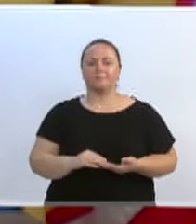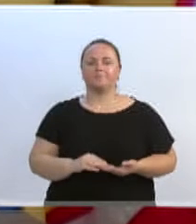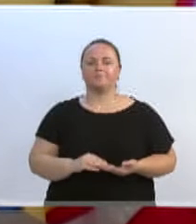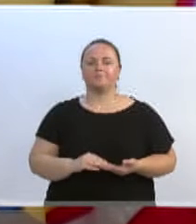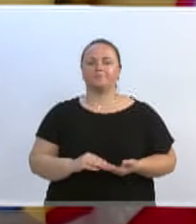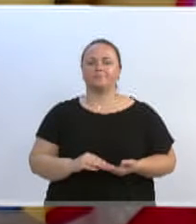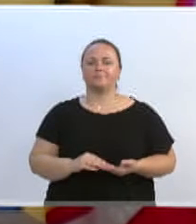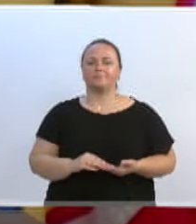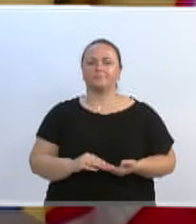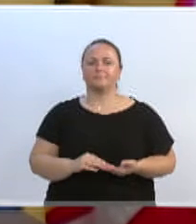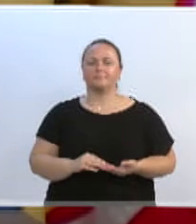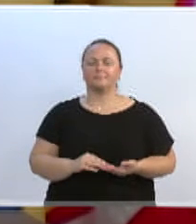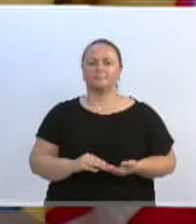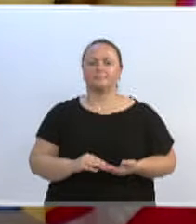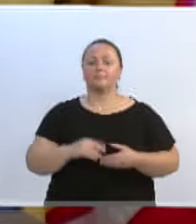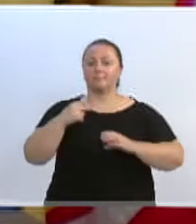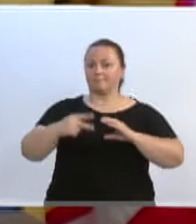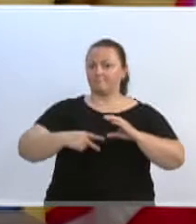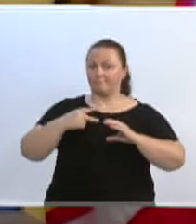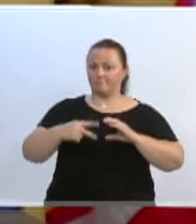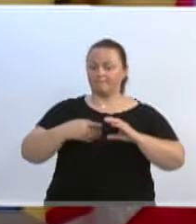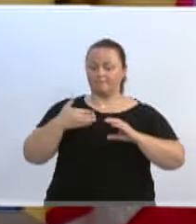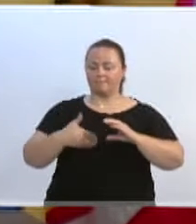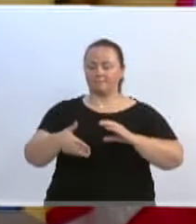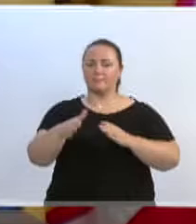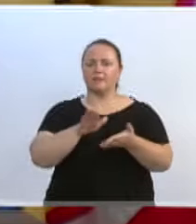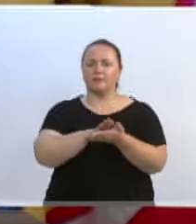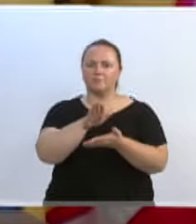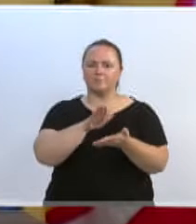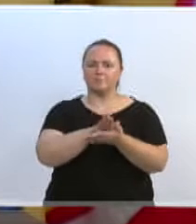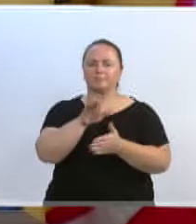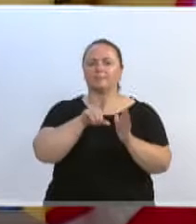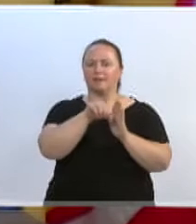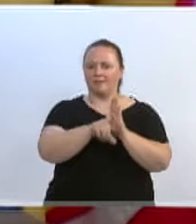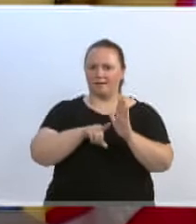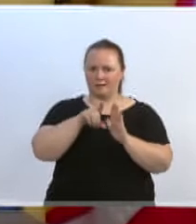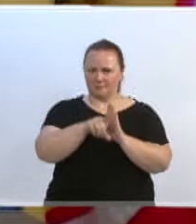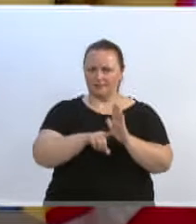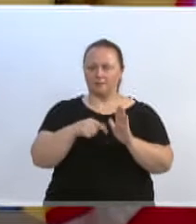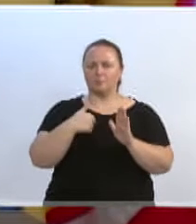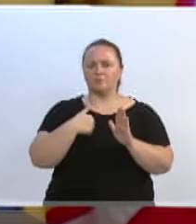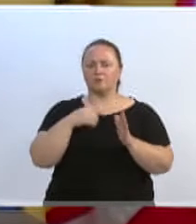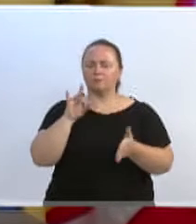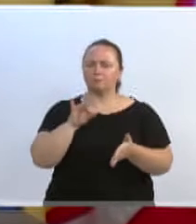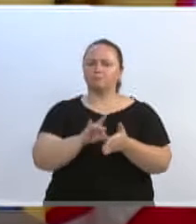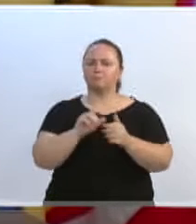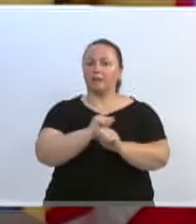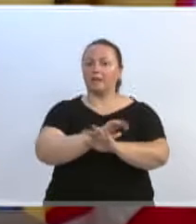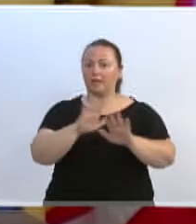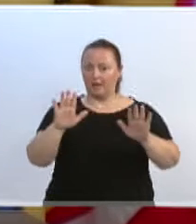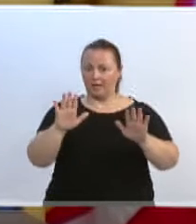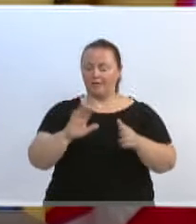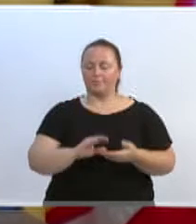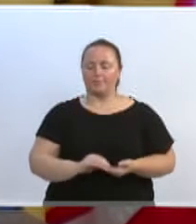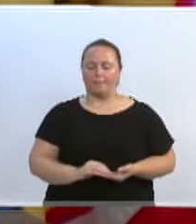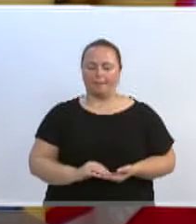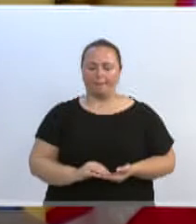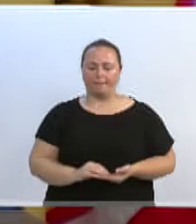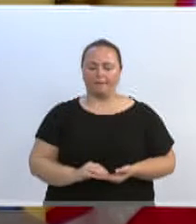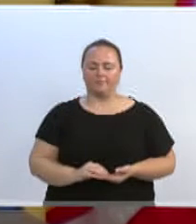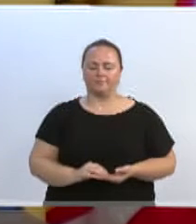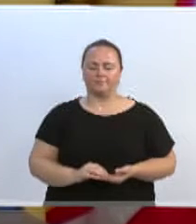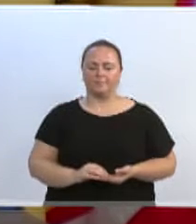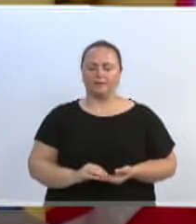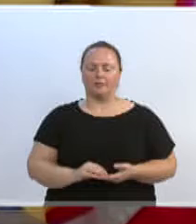aqui, a Casa Legislativa acaba promulgando 2 legislações minhas, e aí eu quero deixar bem claro que eles deixaram o prefeito,